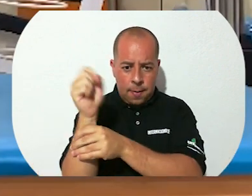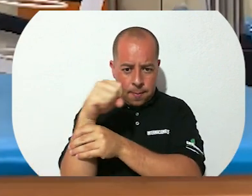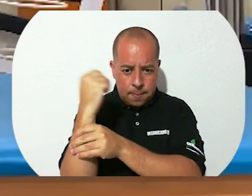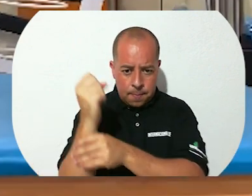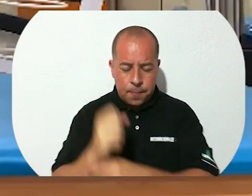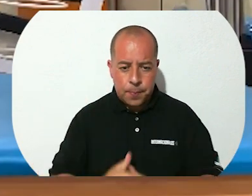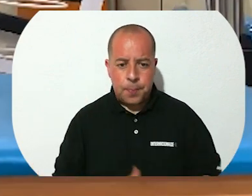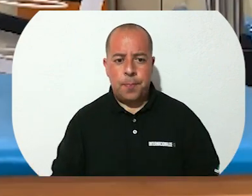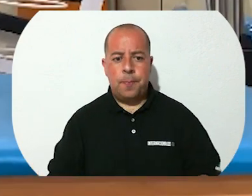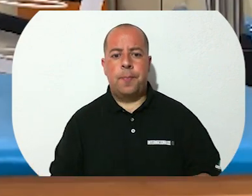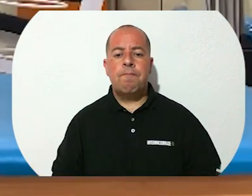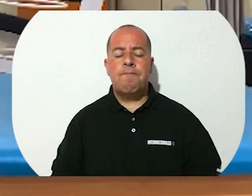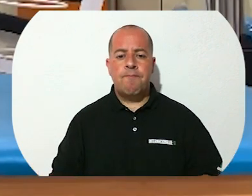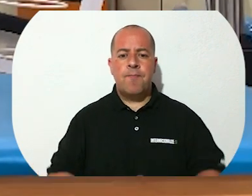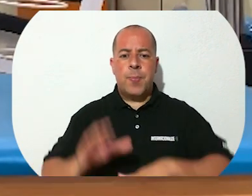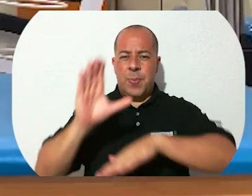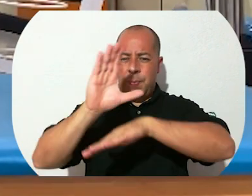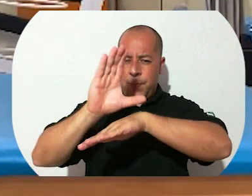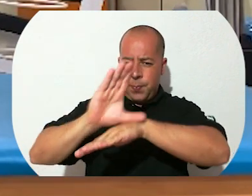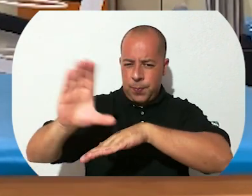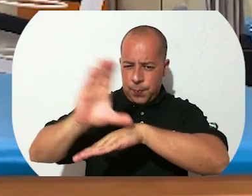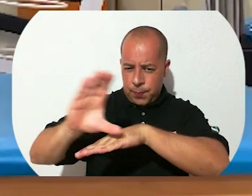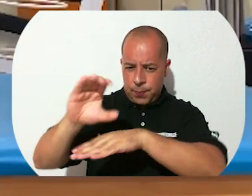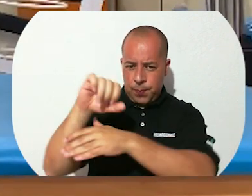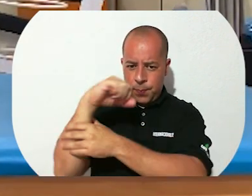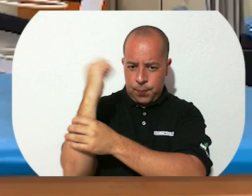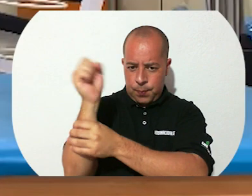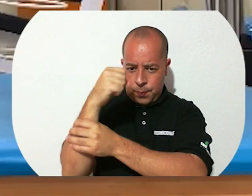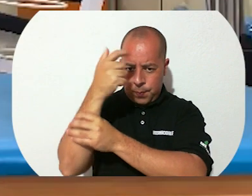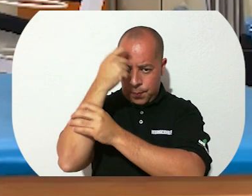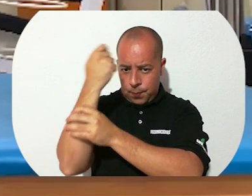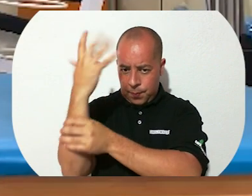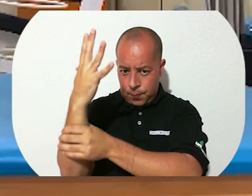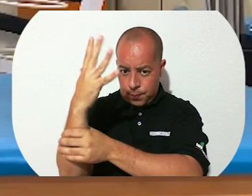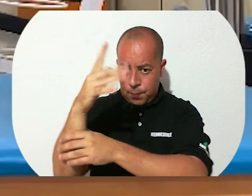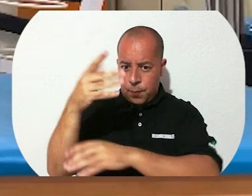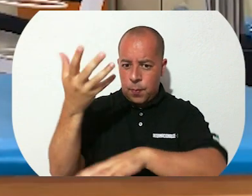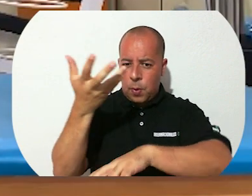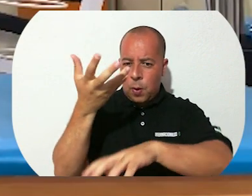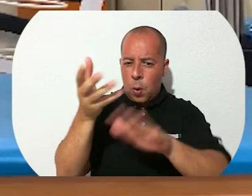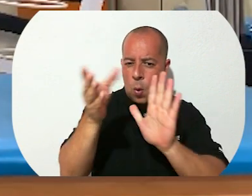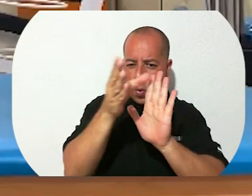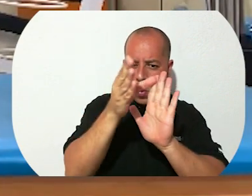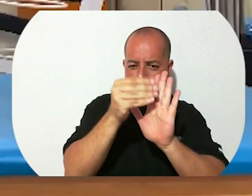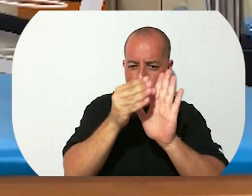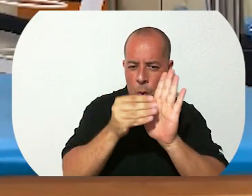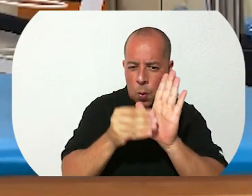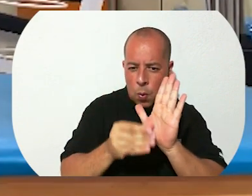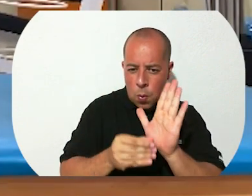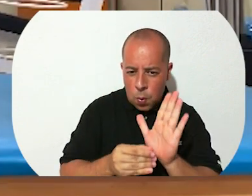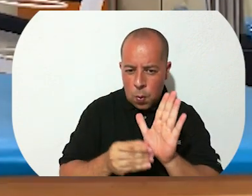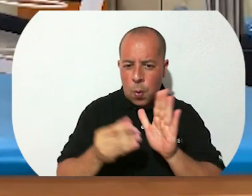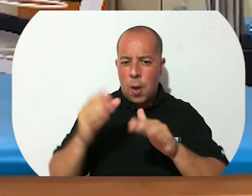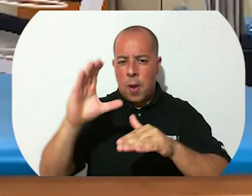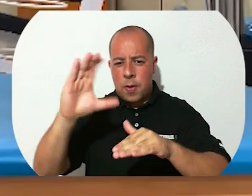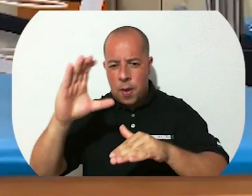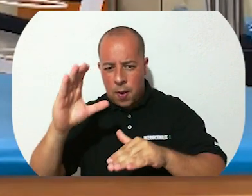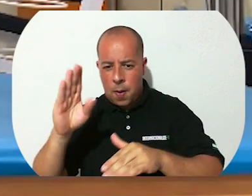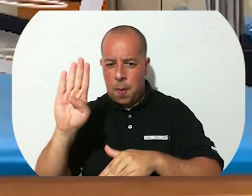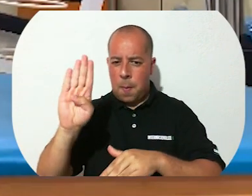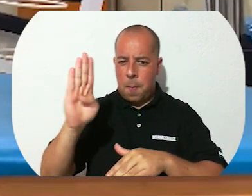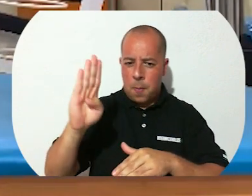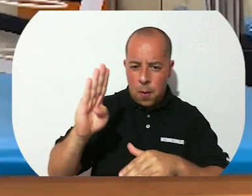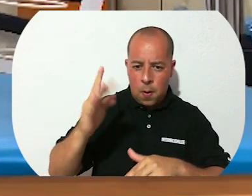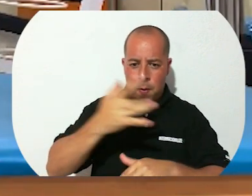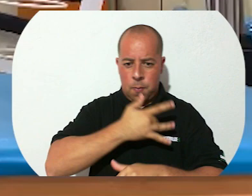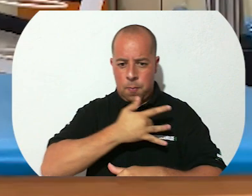bacharel em fisioterapia. No curso de fisioterapia da Unipampa, os conteúdos curriculares contemplam